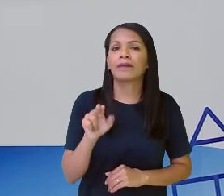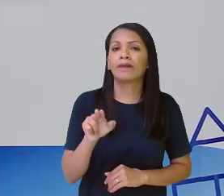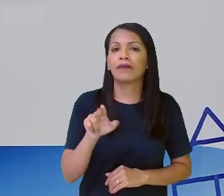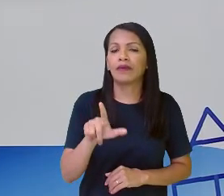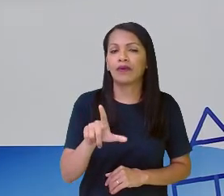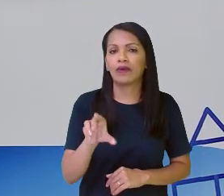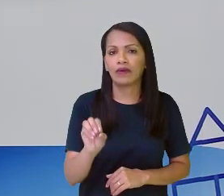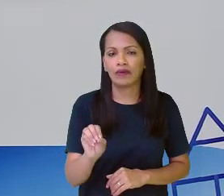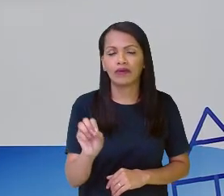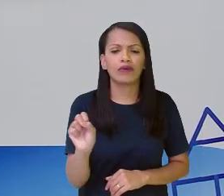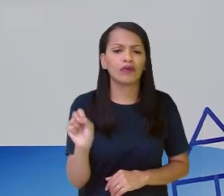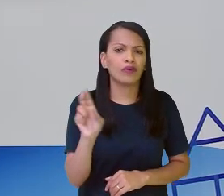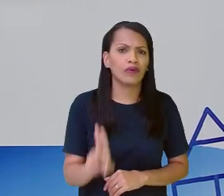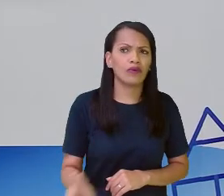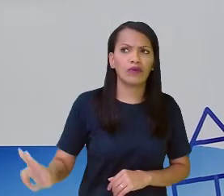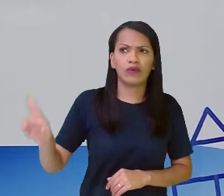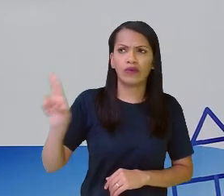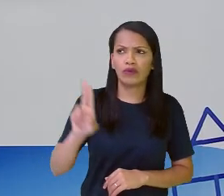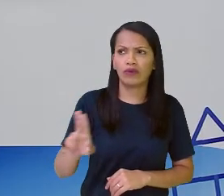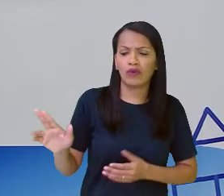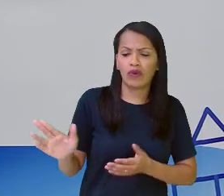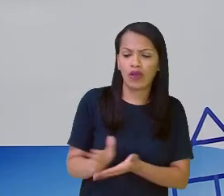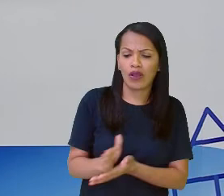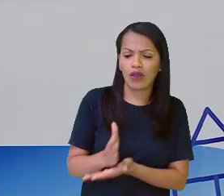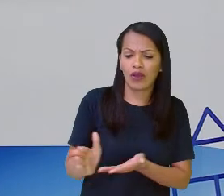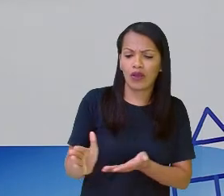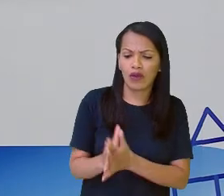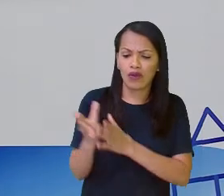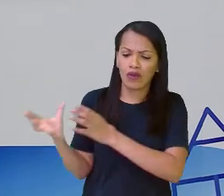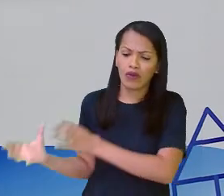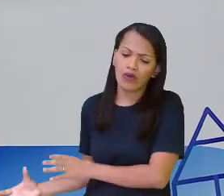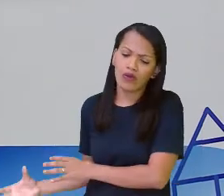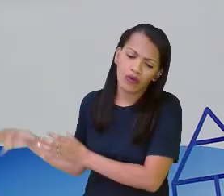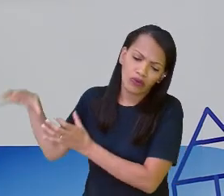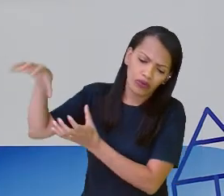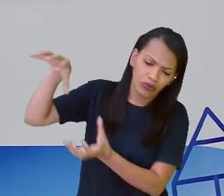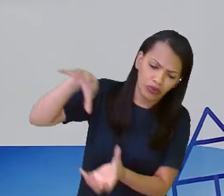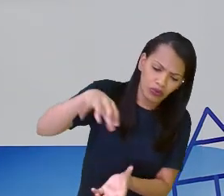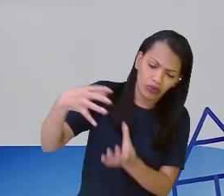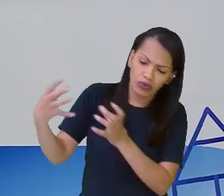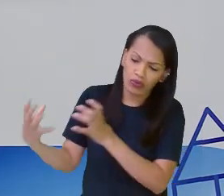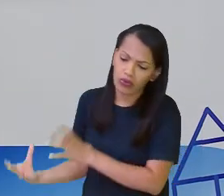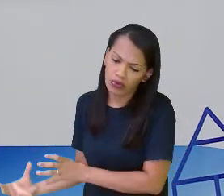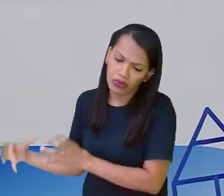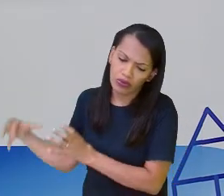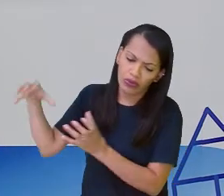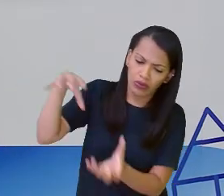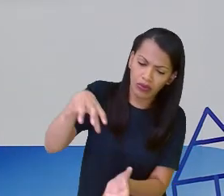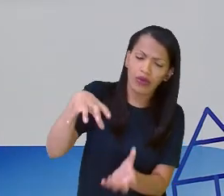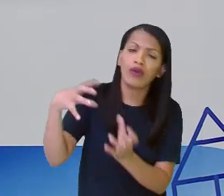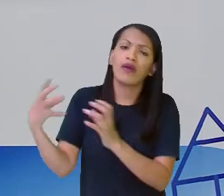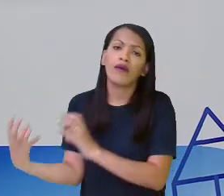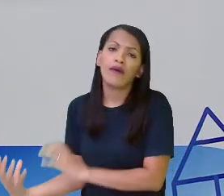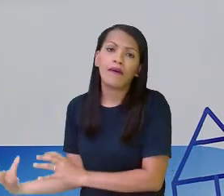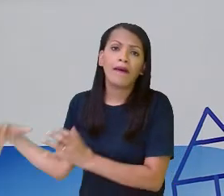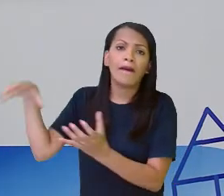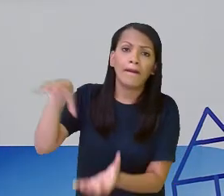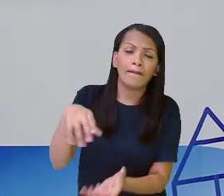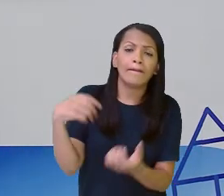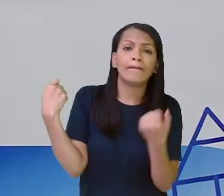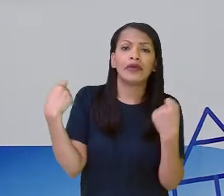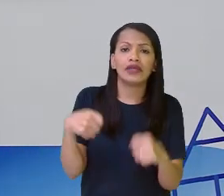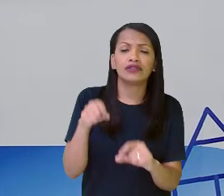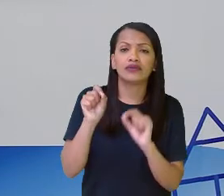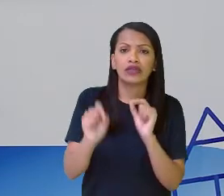para encher a piscina de sua irmã mais nova. Para enchê-la, ele precisará de 25 litros de água.